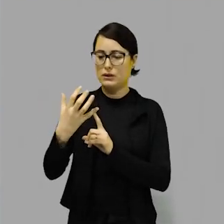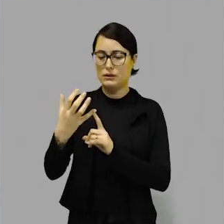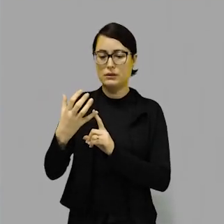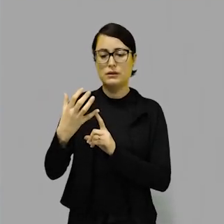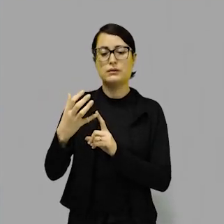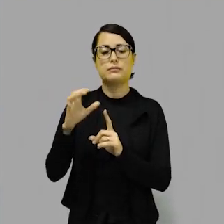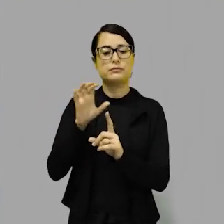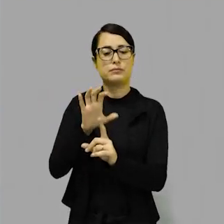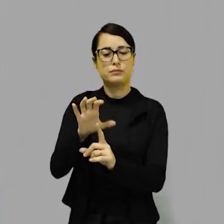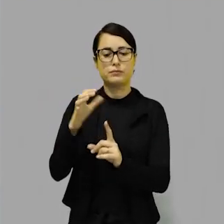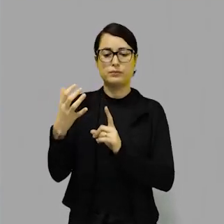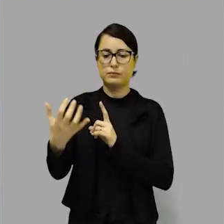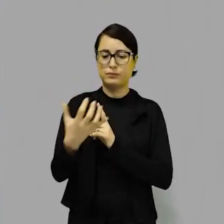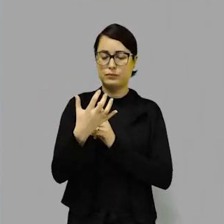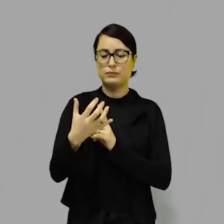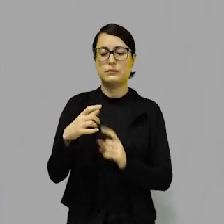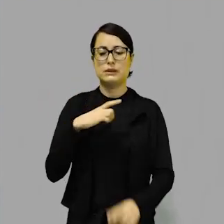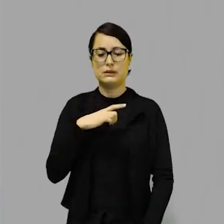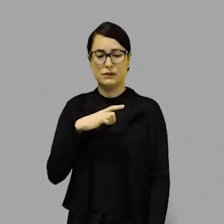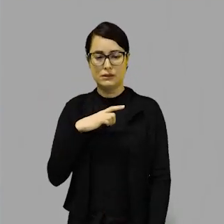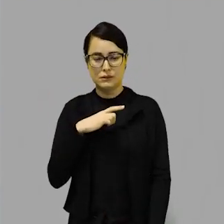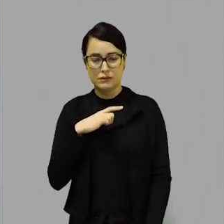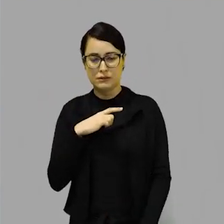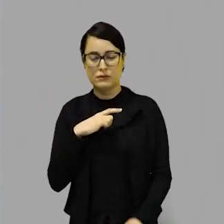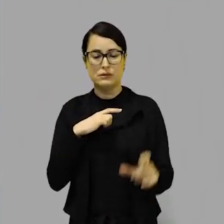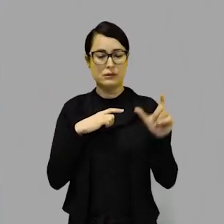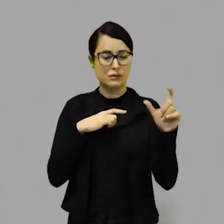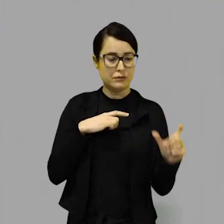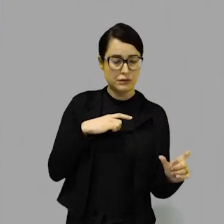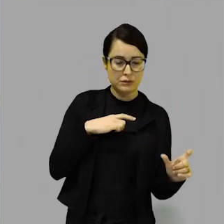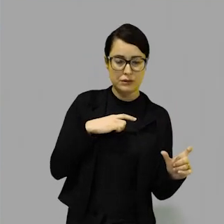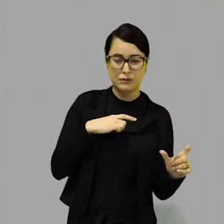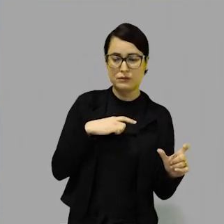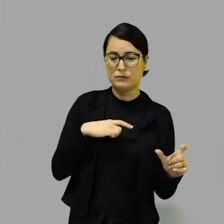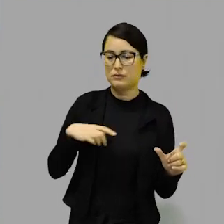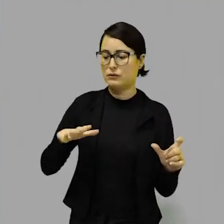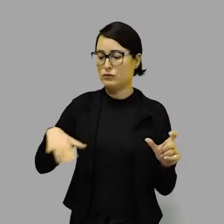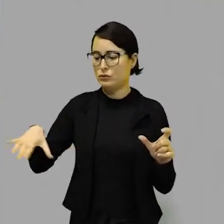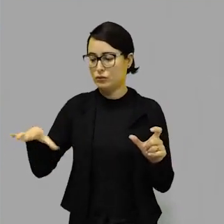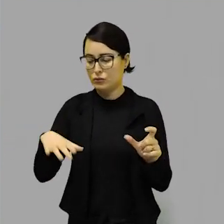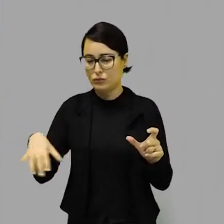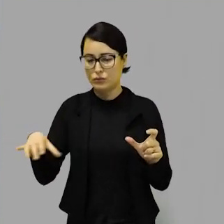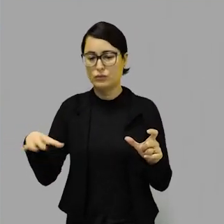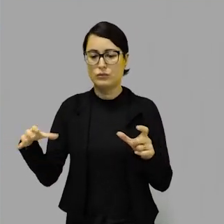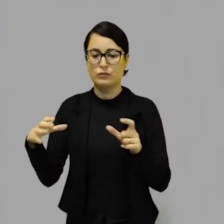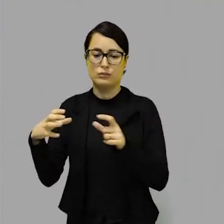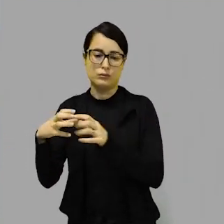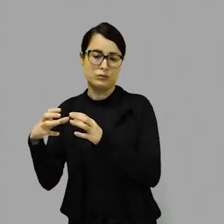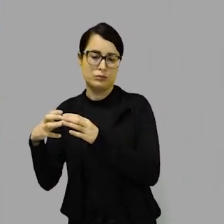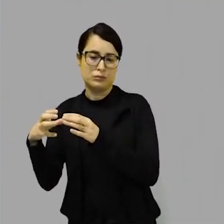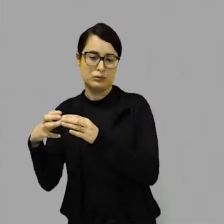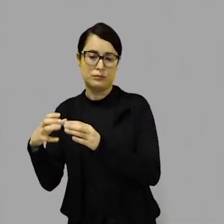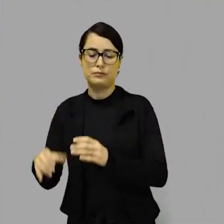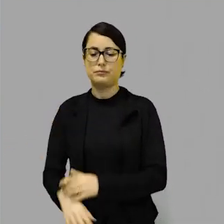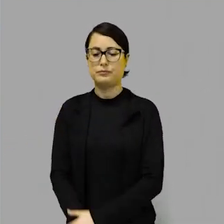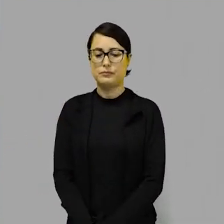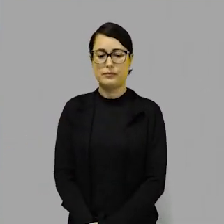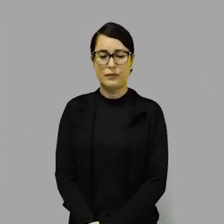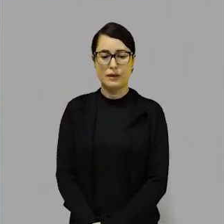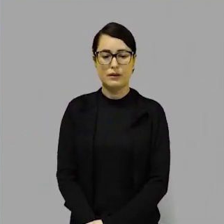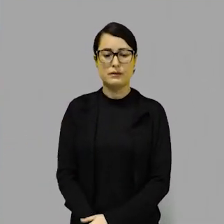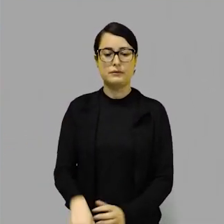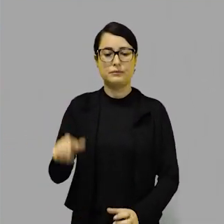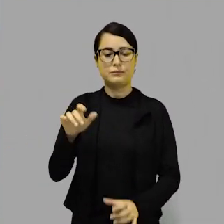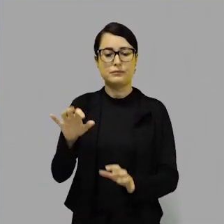influência recíproca entre a dimensão individual e a dimensão coletiva. O indivíduo elabora estratégias para